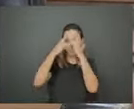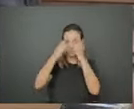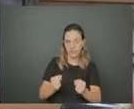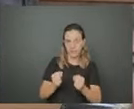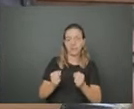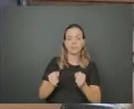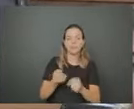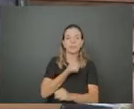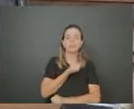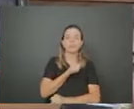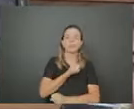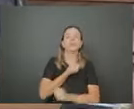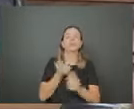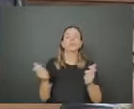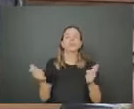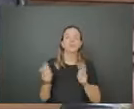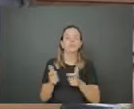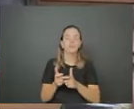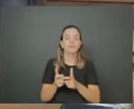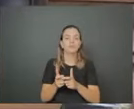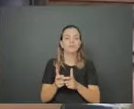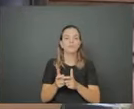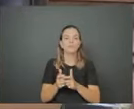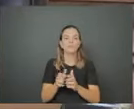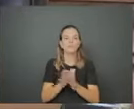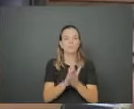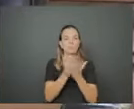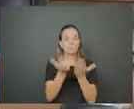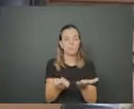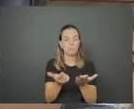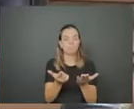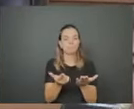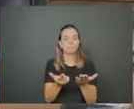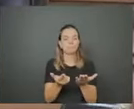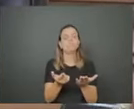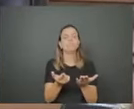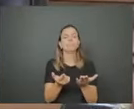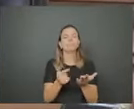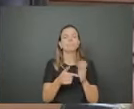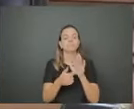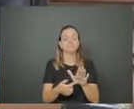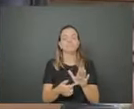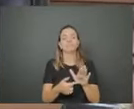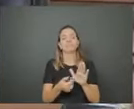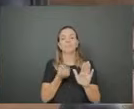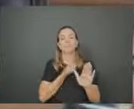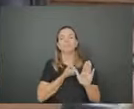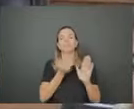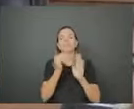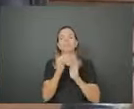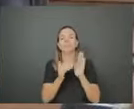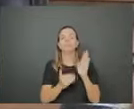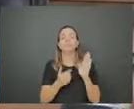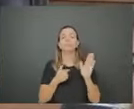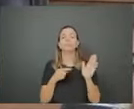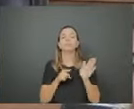O Jornal Tribuna do Paraná apresenta esses números e eles são bem pontuais. A minha pergunta é, como fazer para